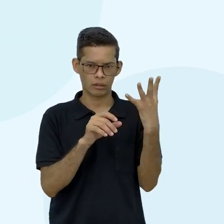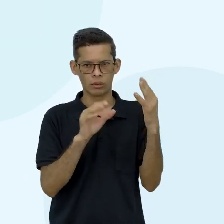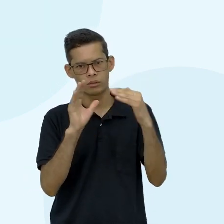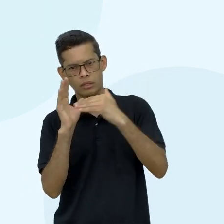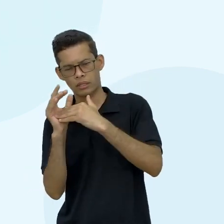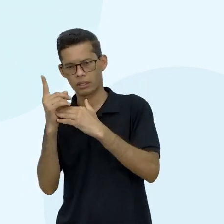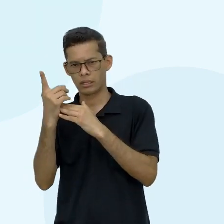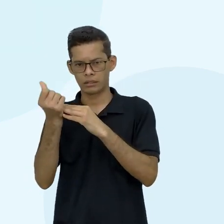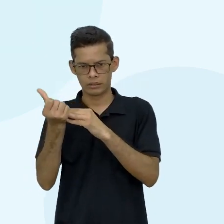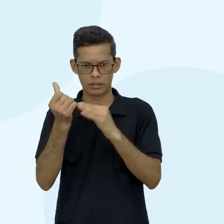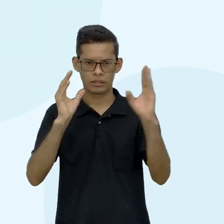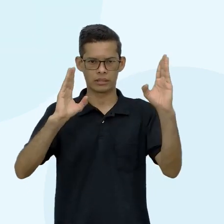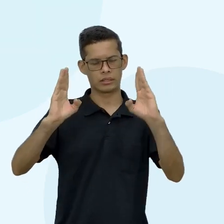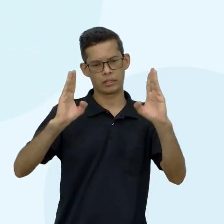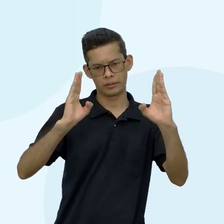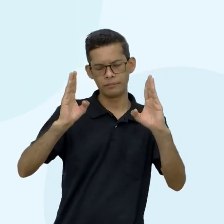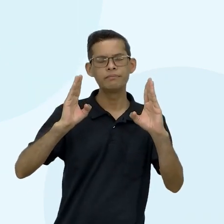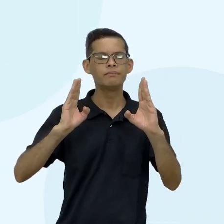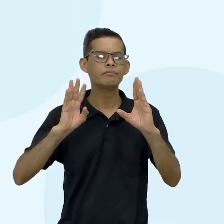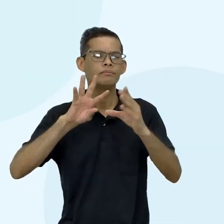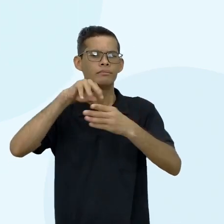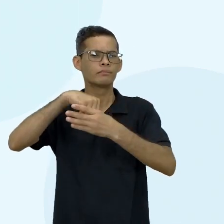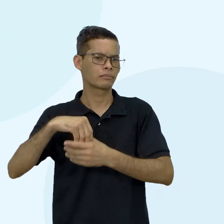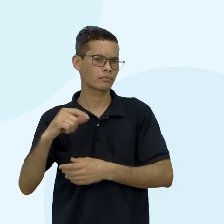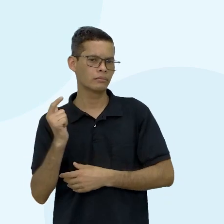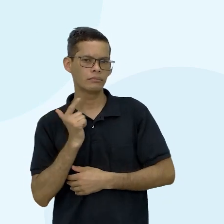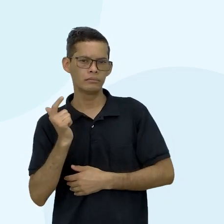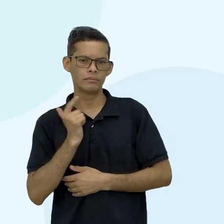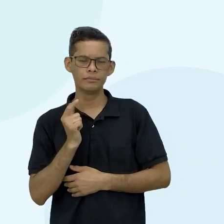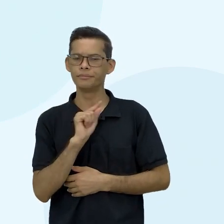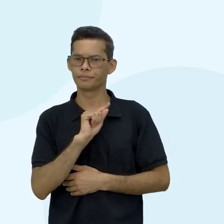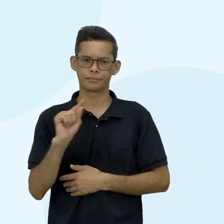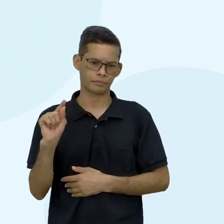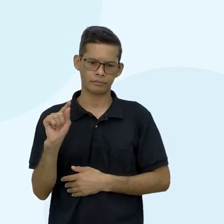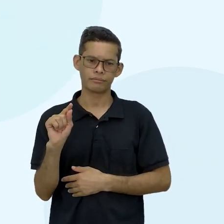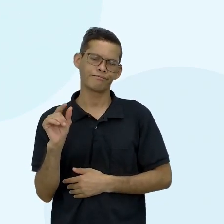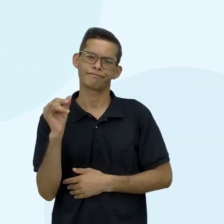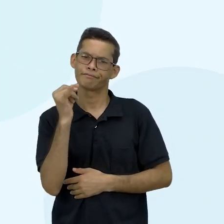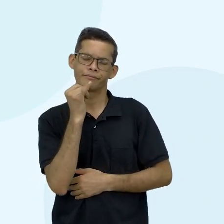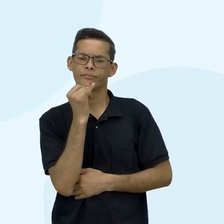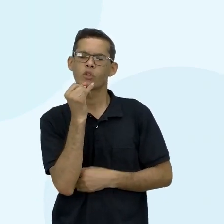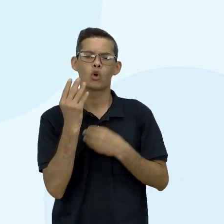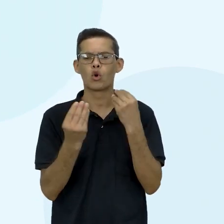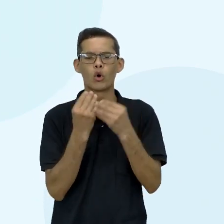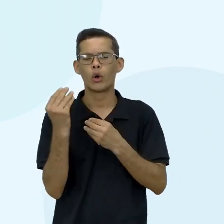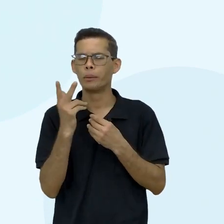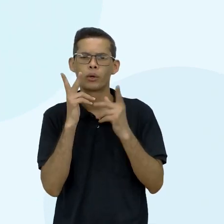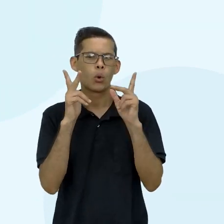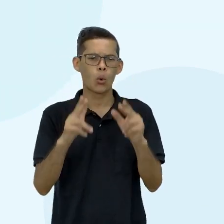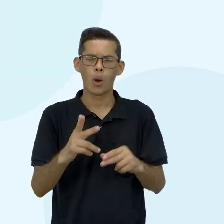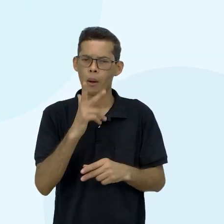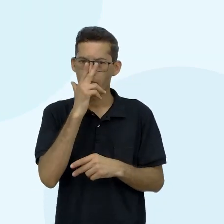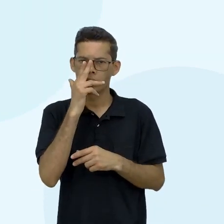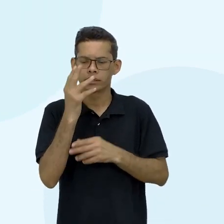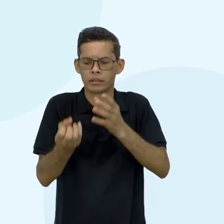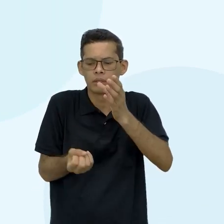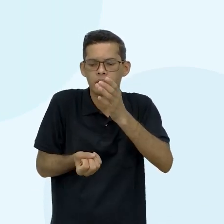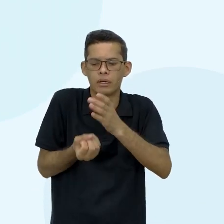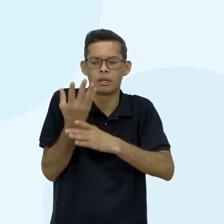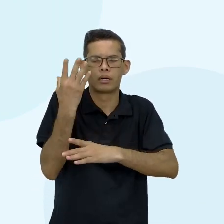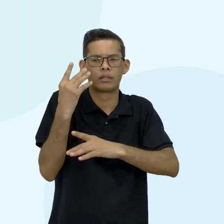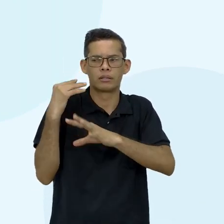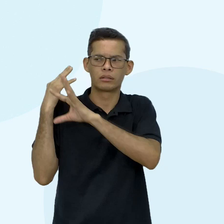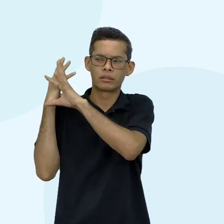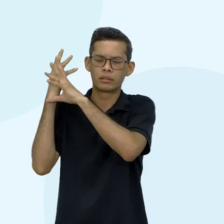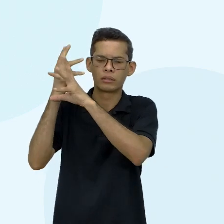e ali nós temos, como que eu posso dizer, se ressuscita algo que veio do